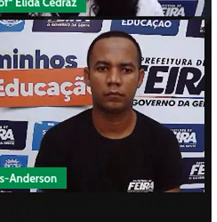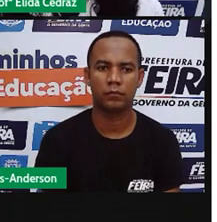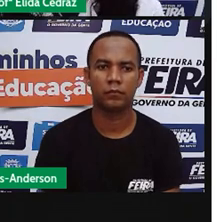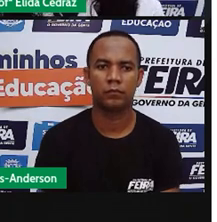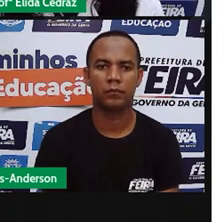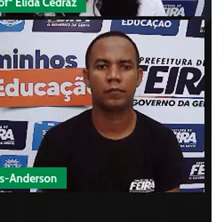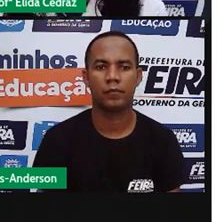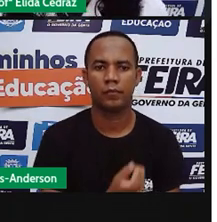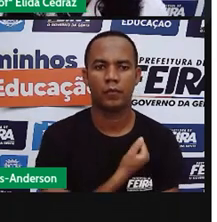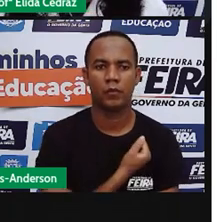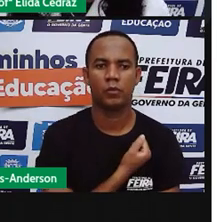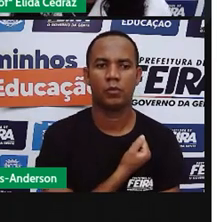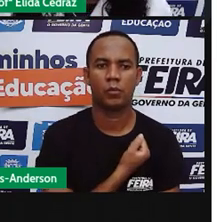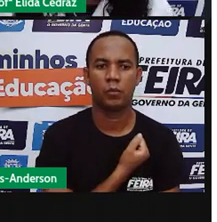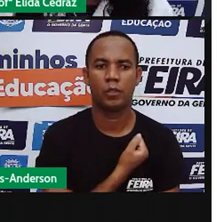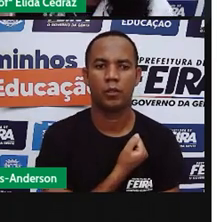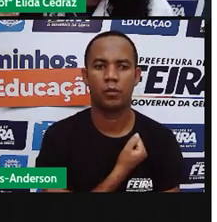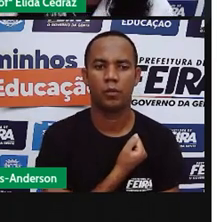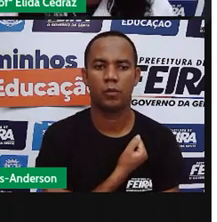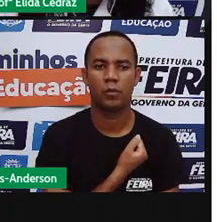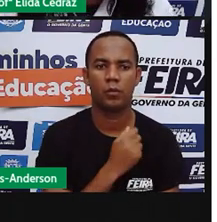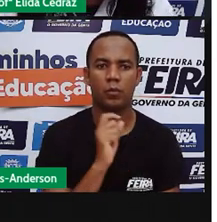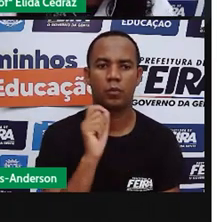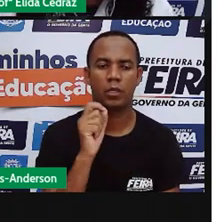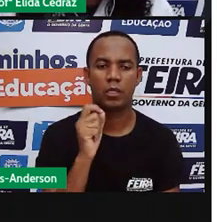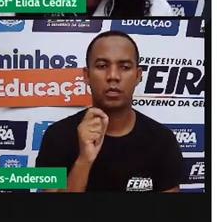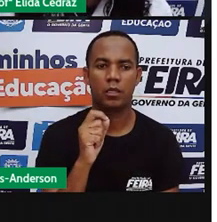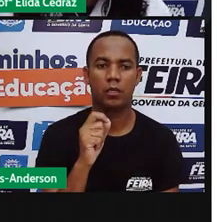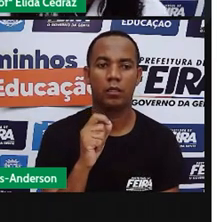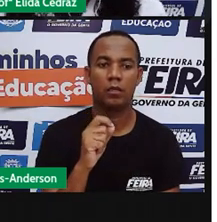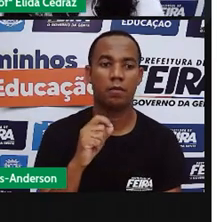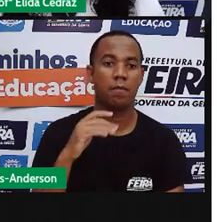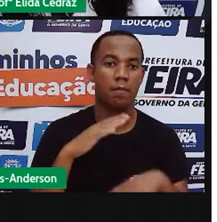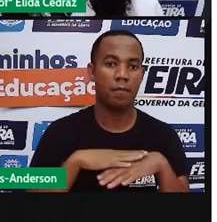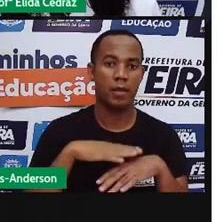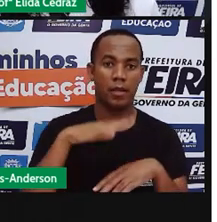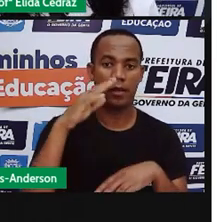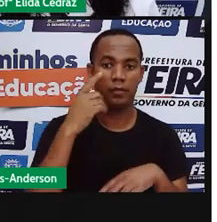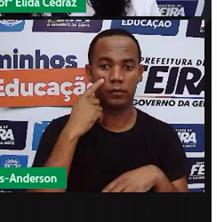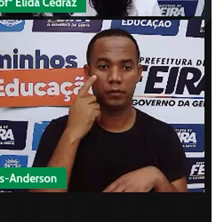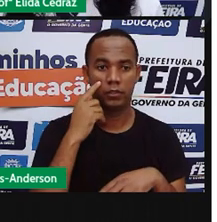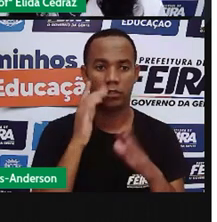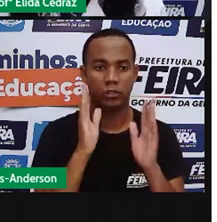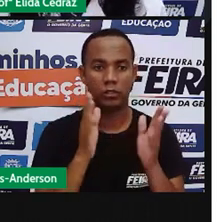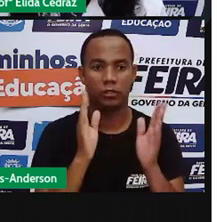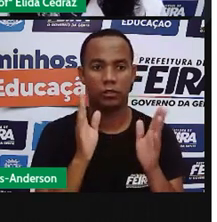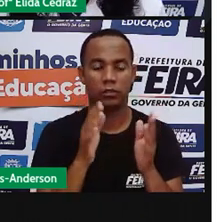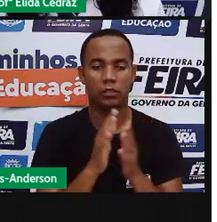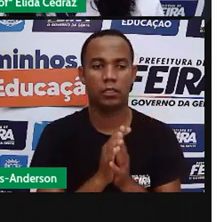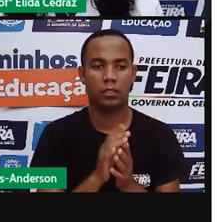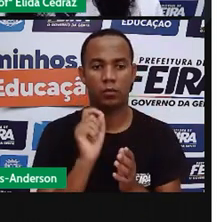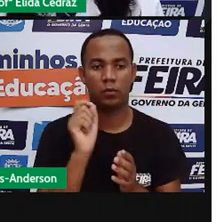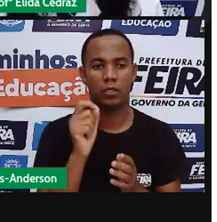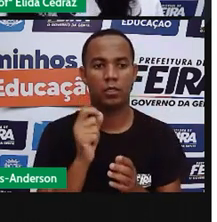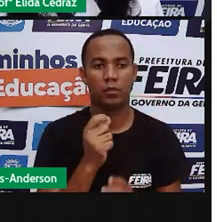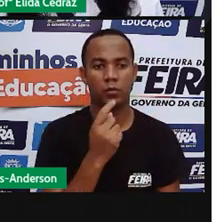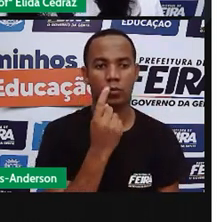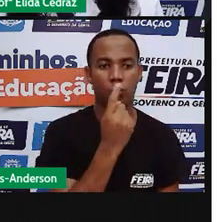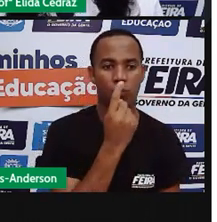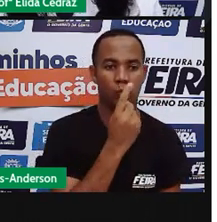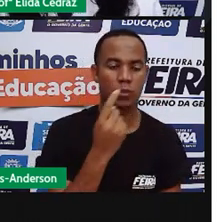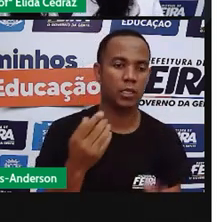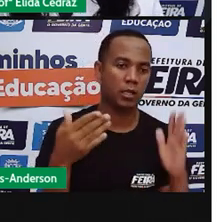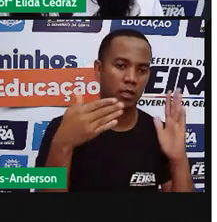Esses números são números grandes, não é verdade? A gente já trabalhou unidade de 1